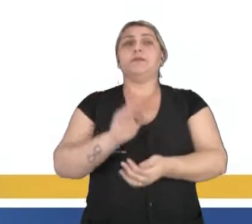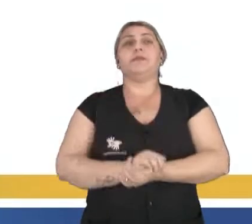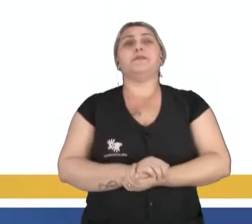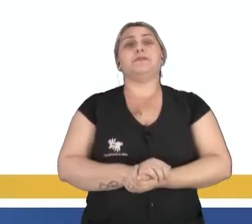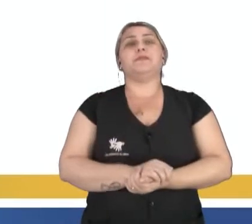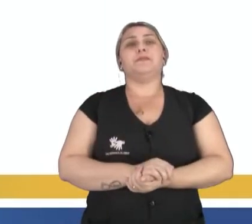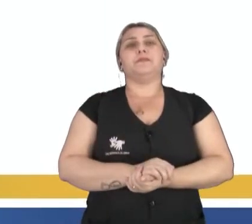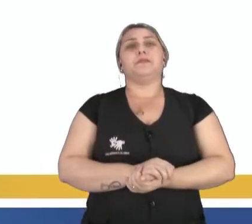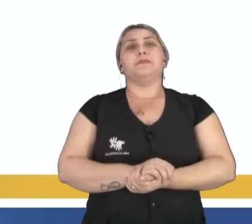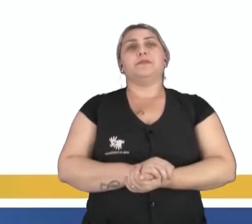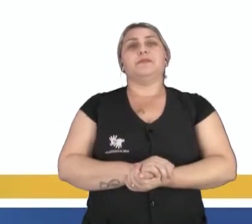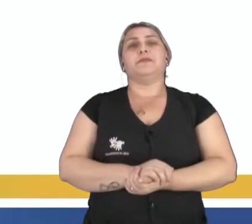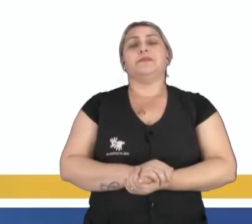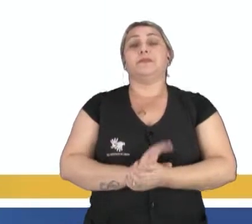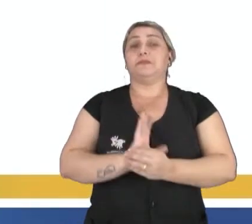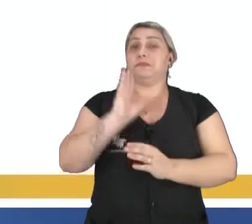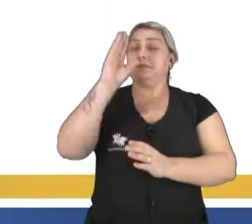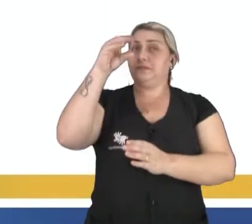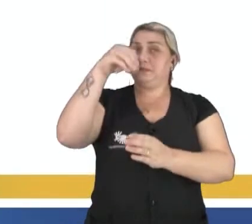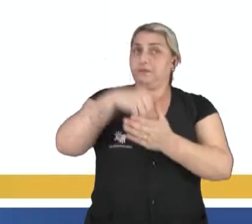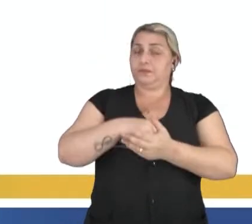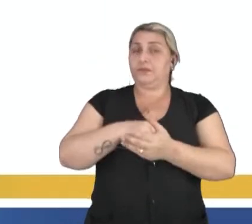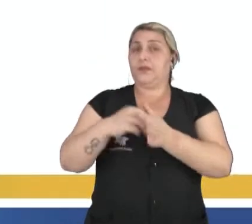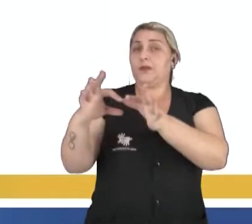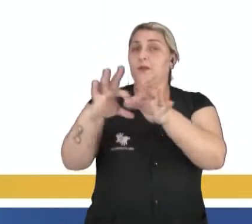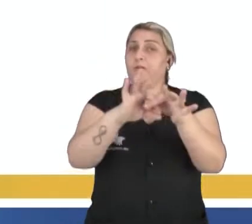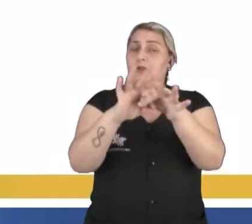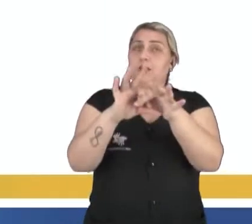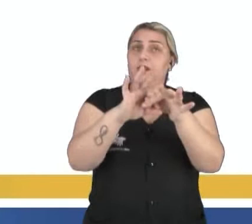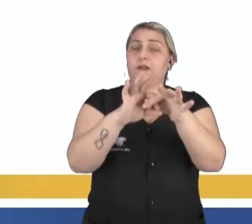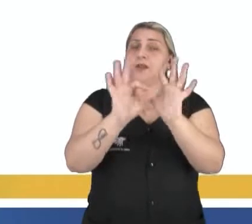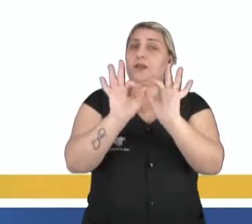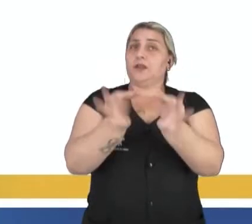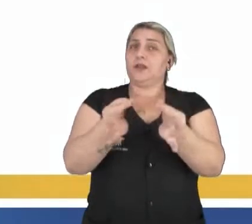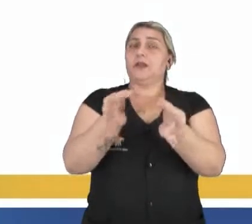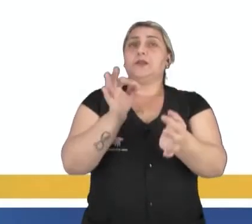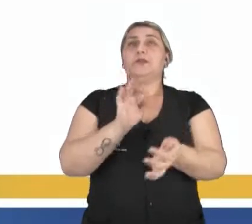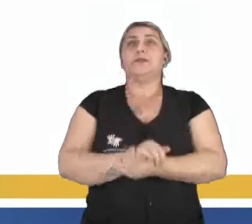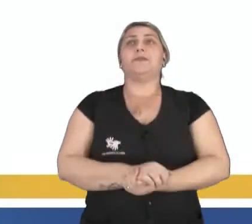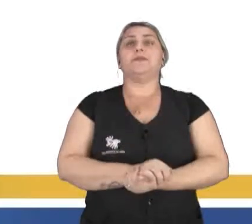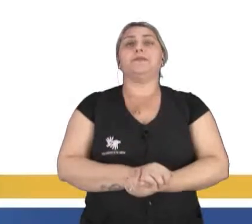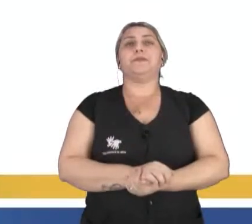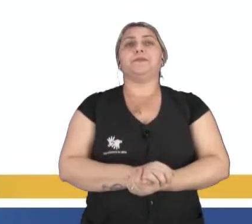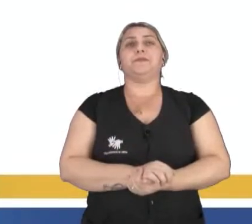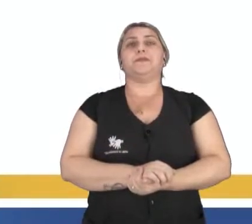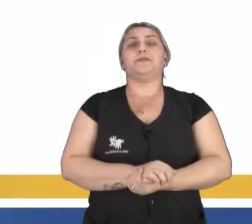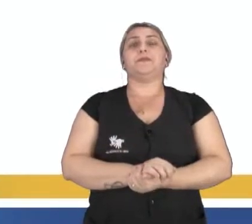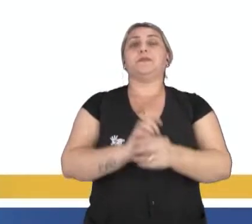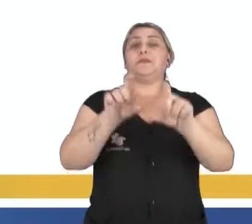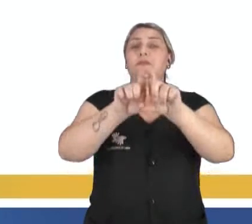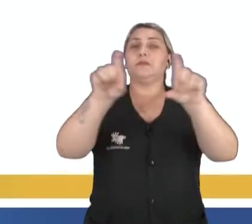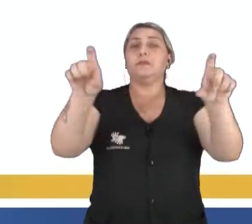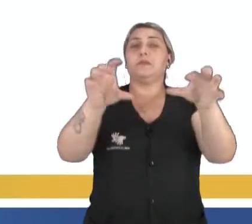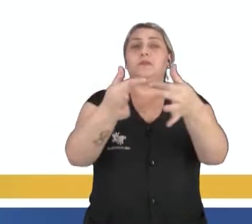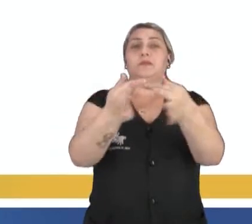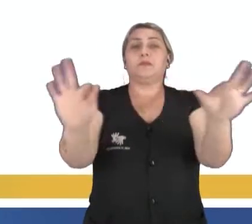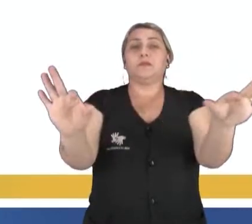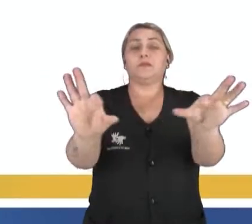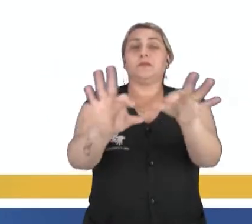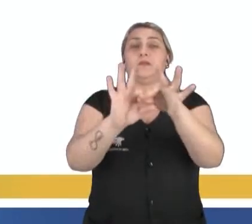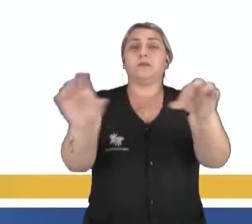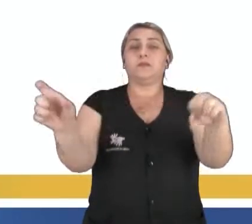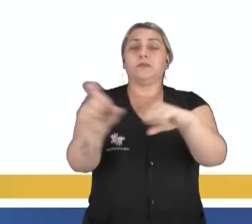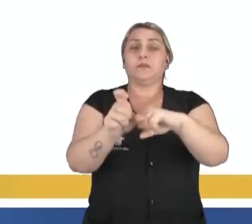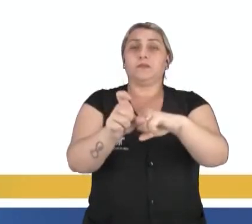complementar ali o nome dentro desse contexto aí, tá certo? Então, é uma oração subordinada